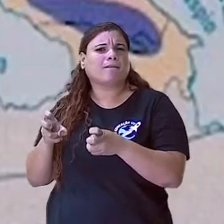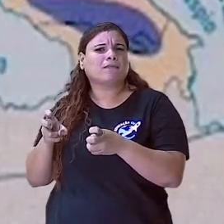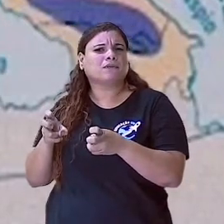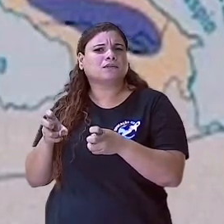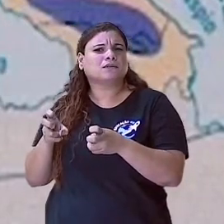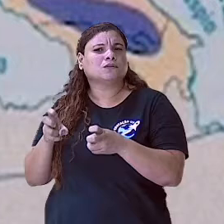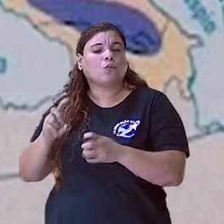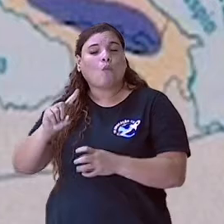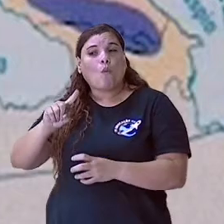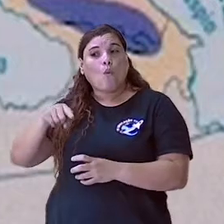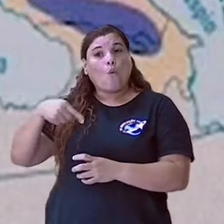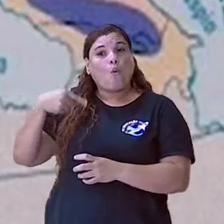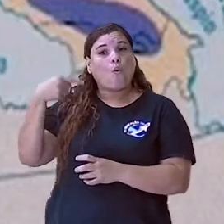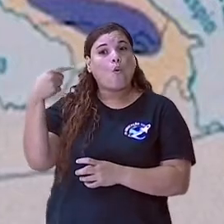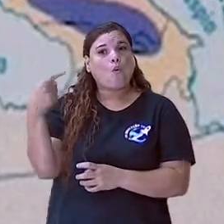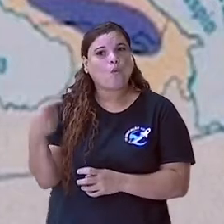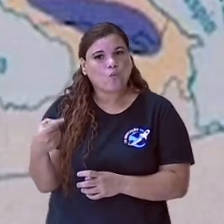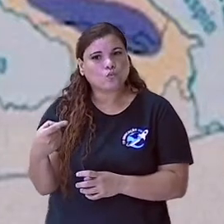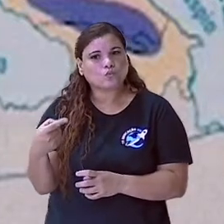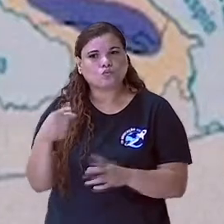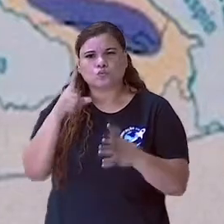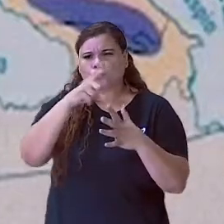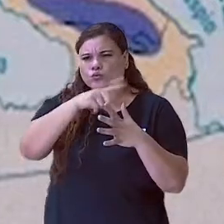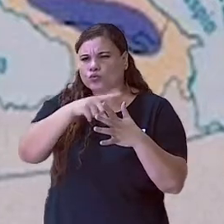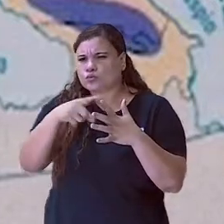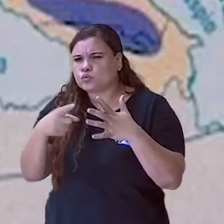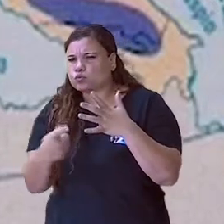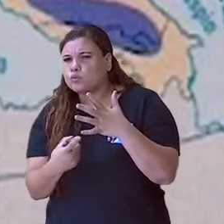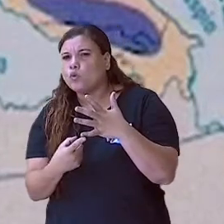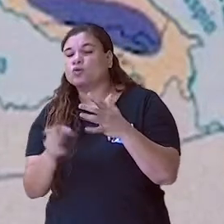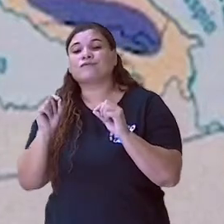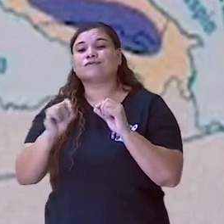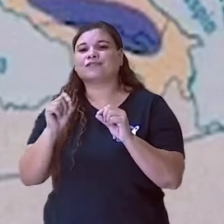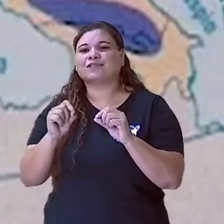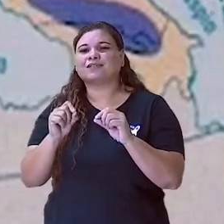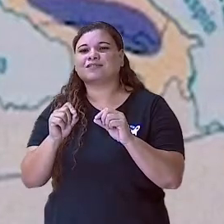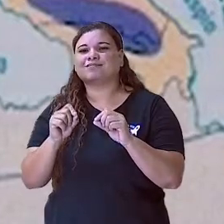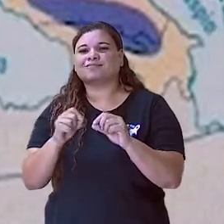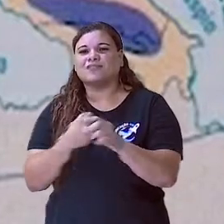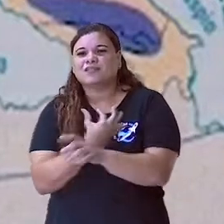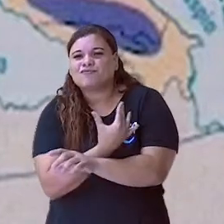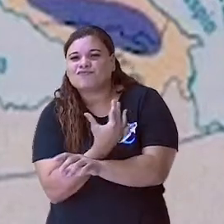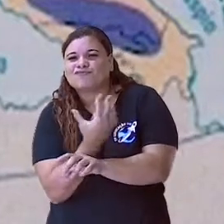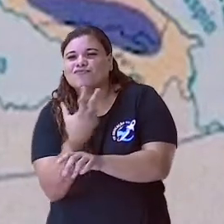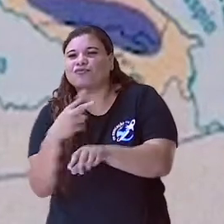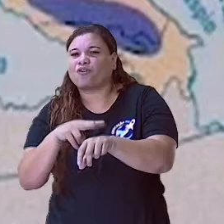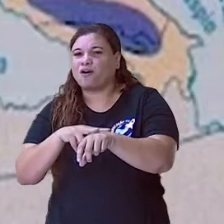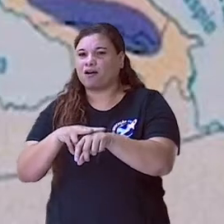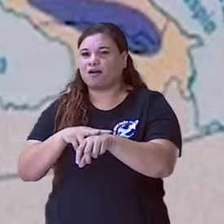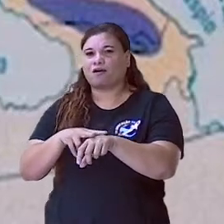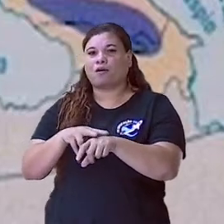outro tipo de vegetação. Por quê? Porque o clima é mais rigoroso.